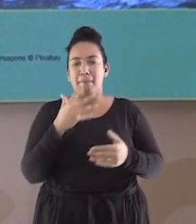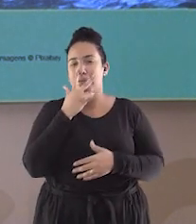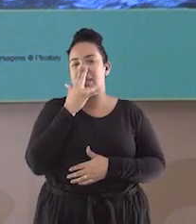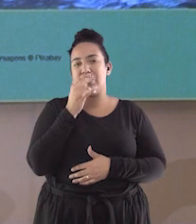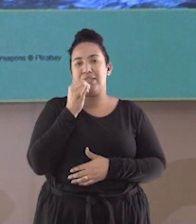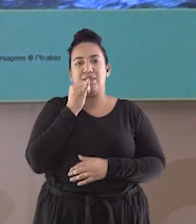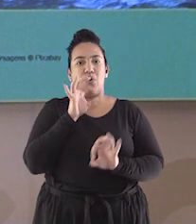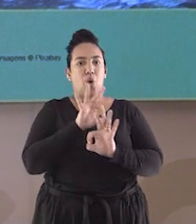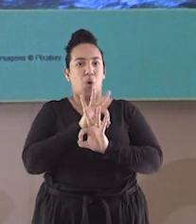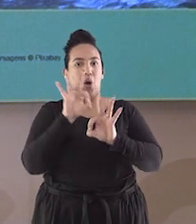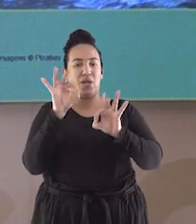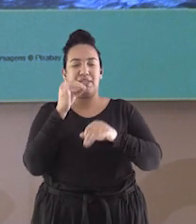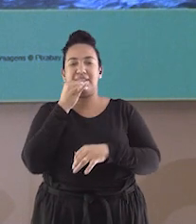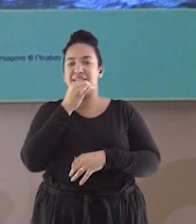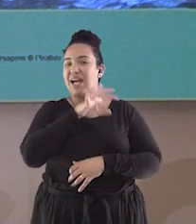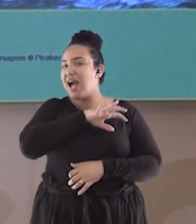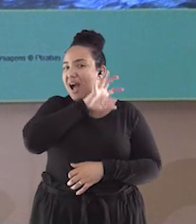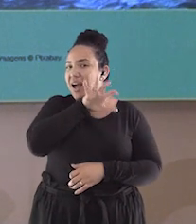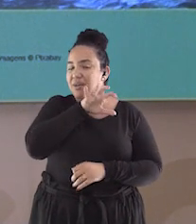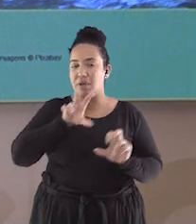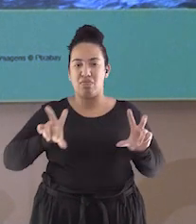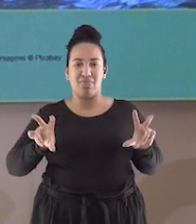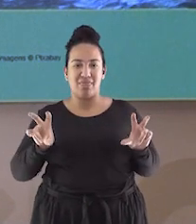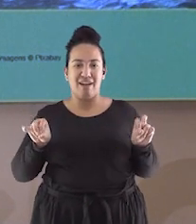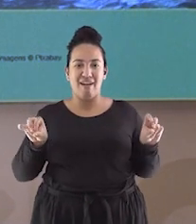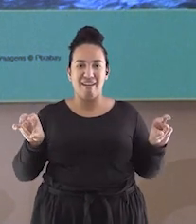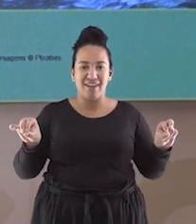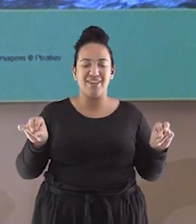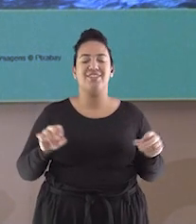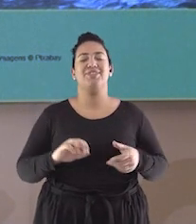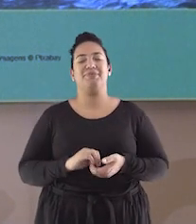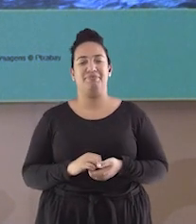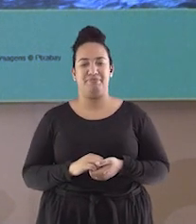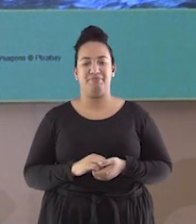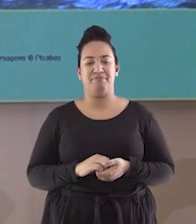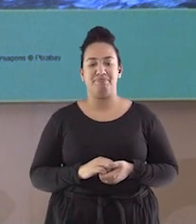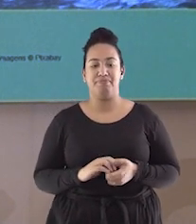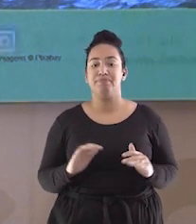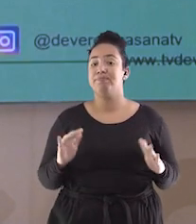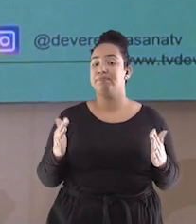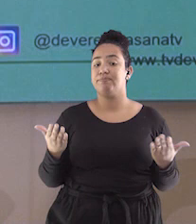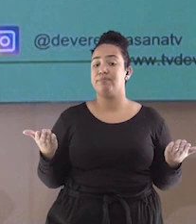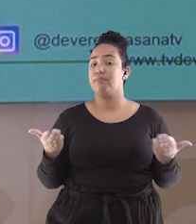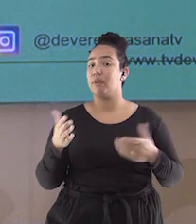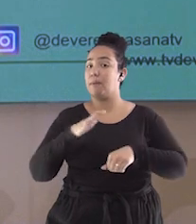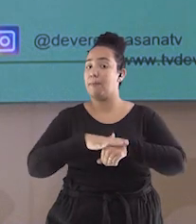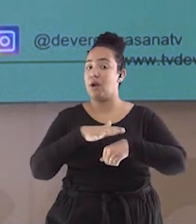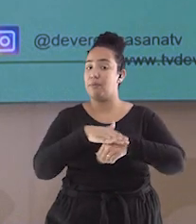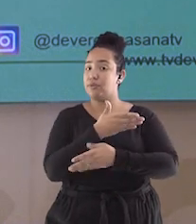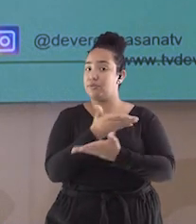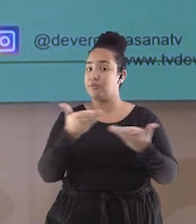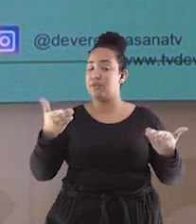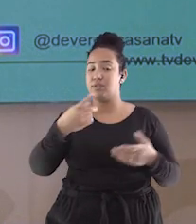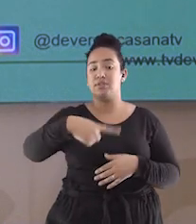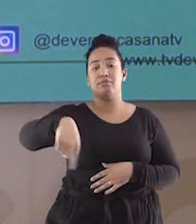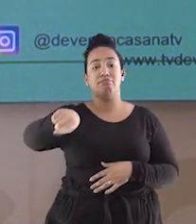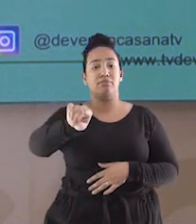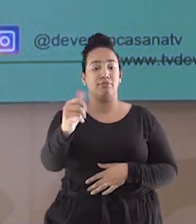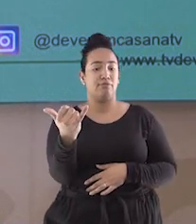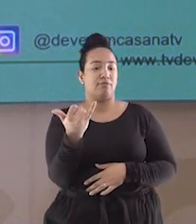bem característicos do litoral, que é a restinga e o manguezal. Você conhece essas 2